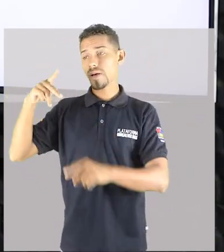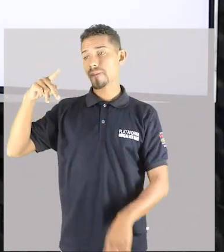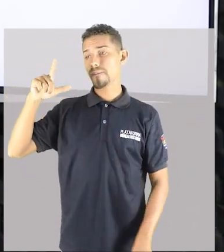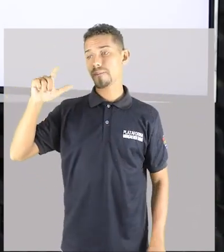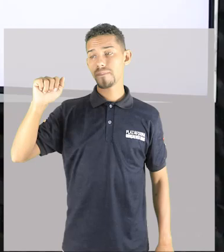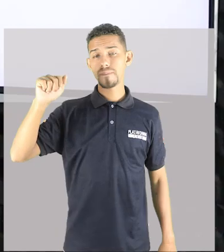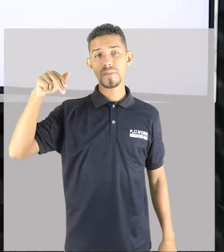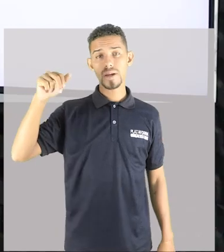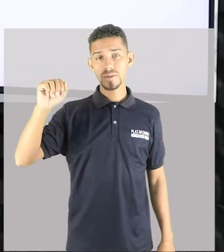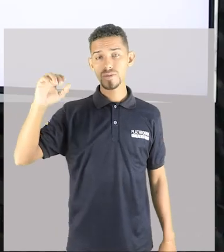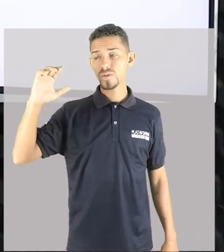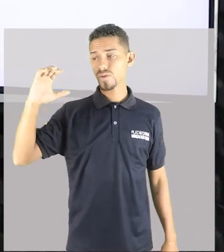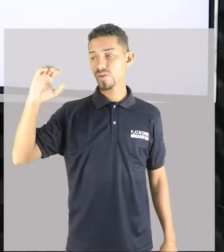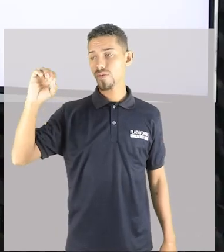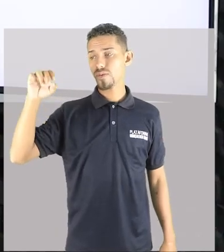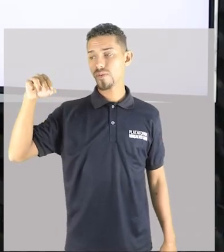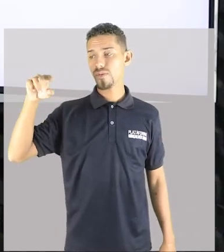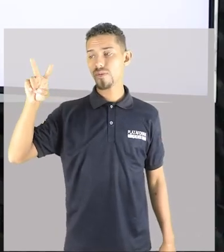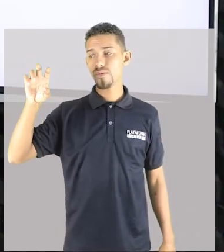Essas lentes